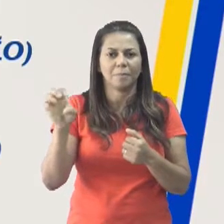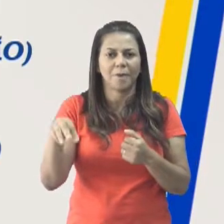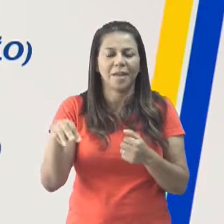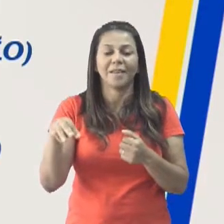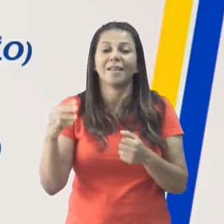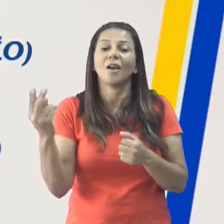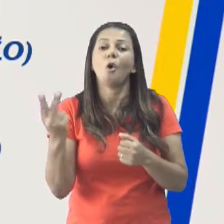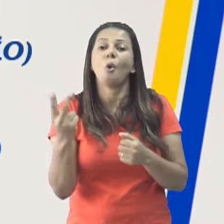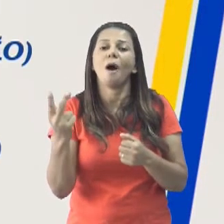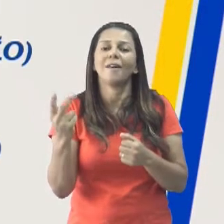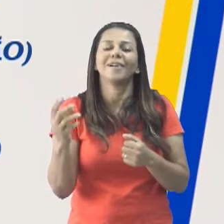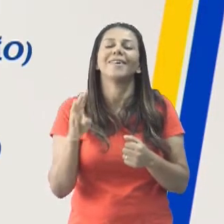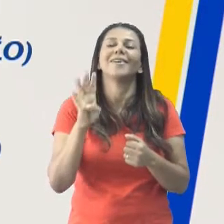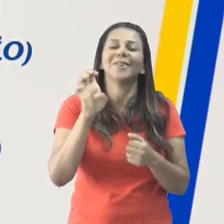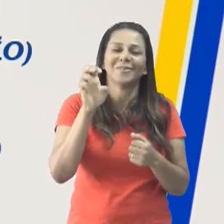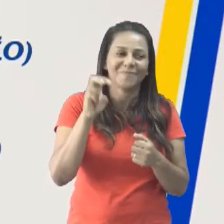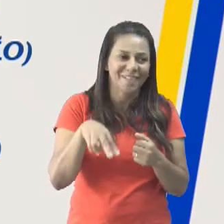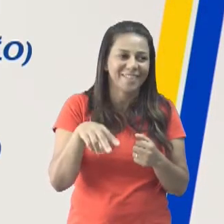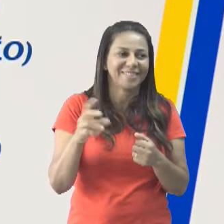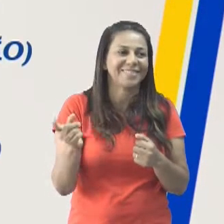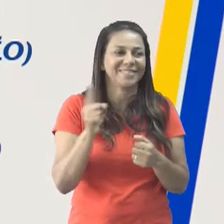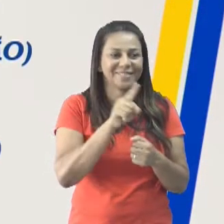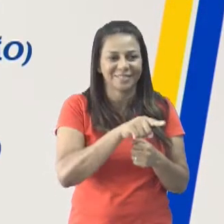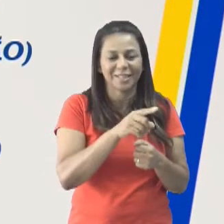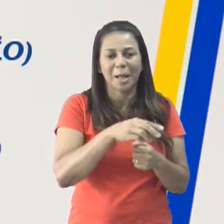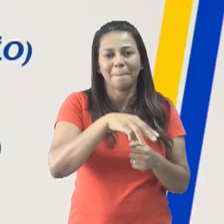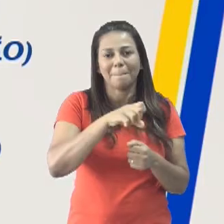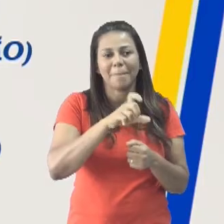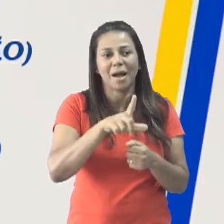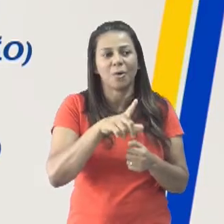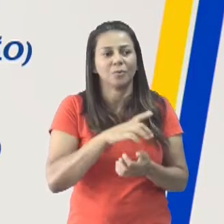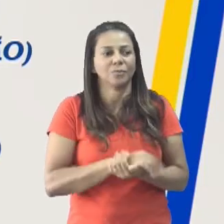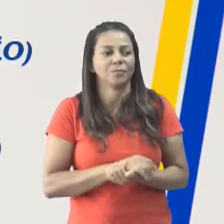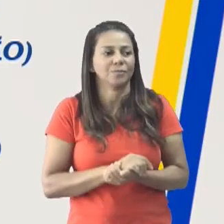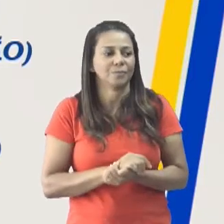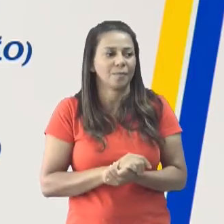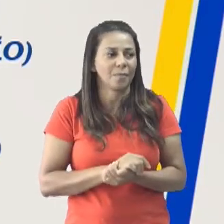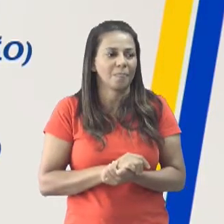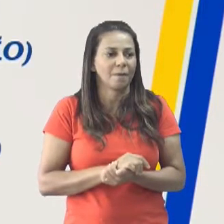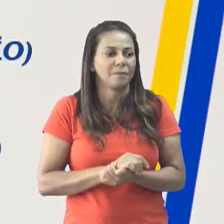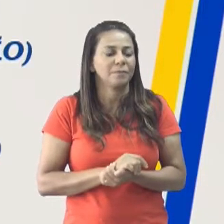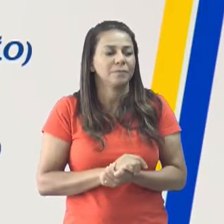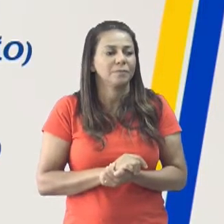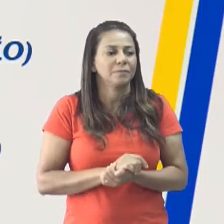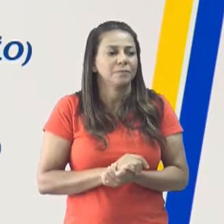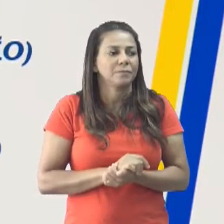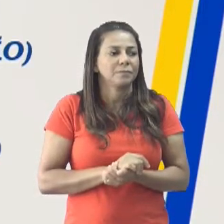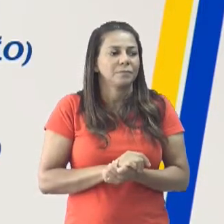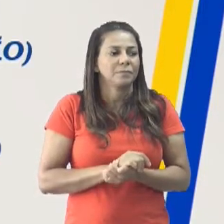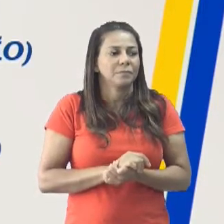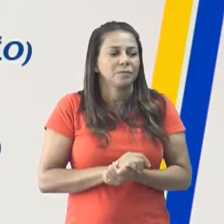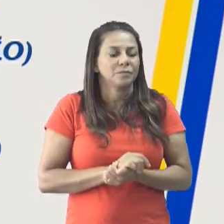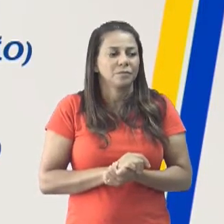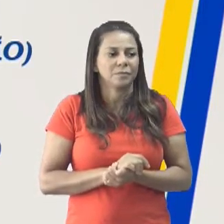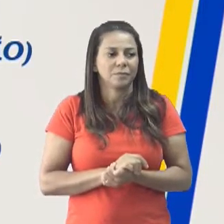a vida. Logo, mal com L. Não quero